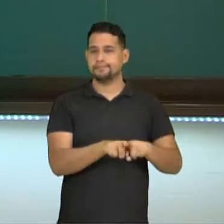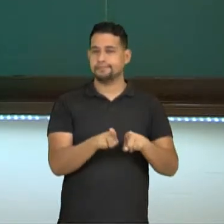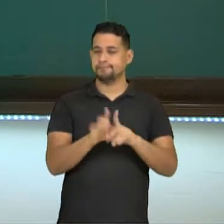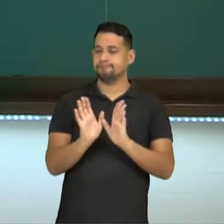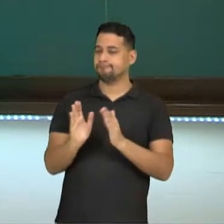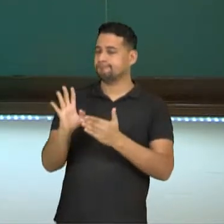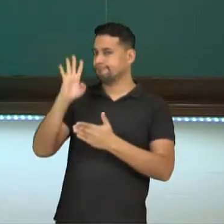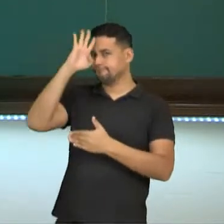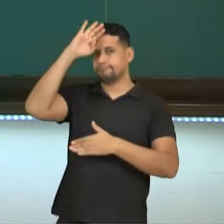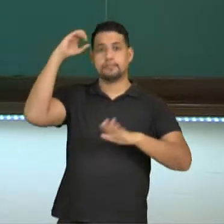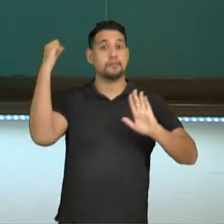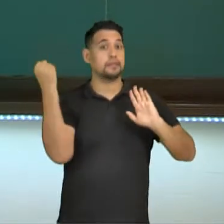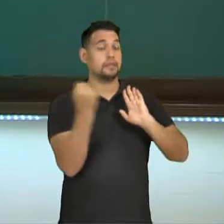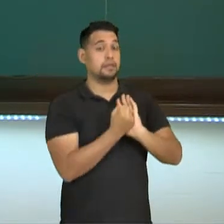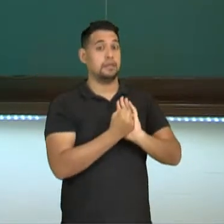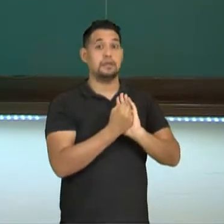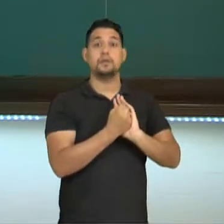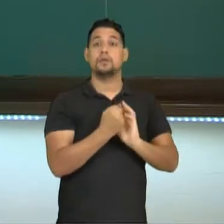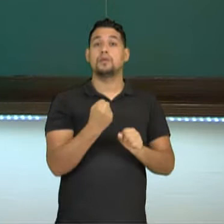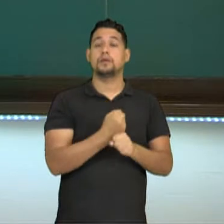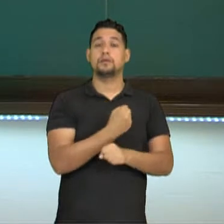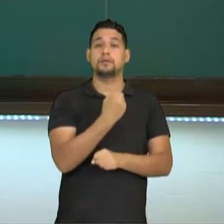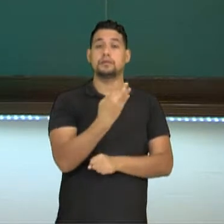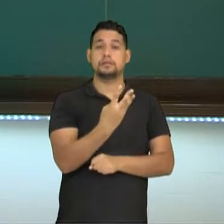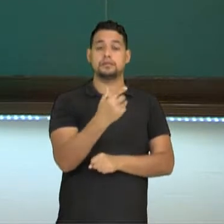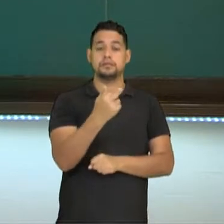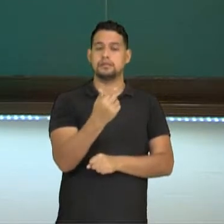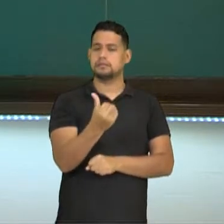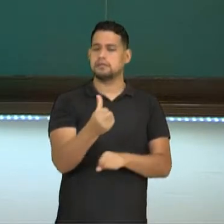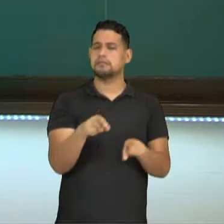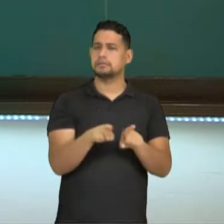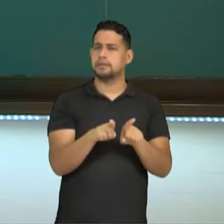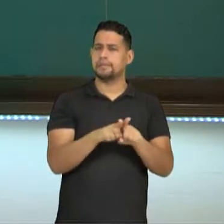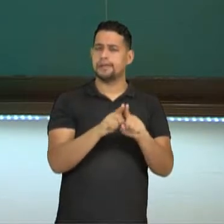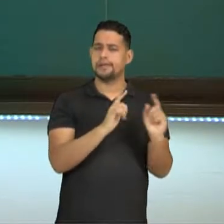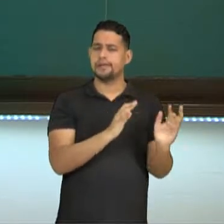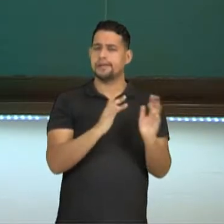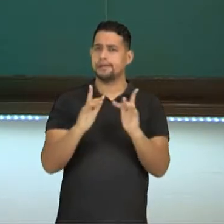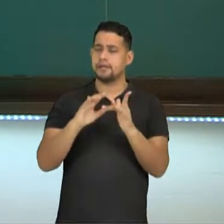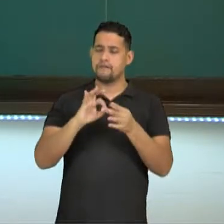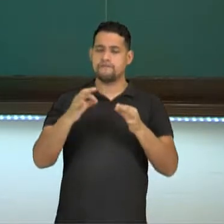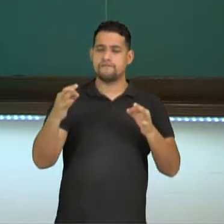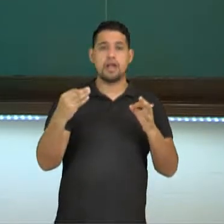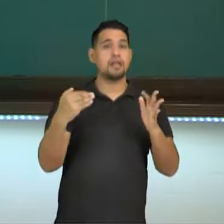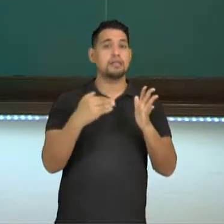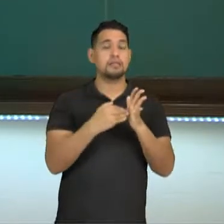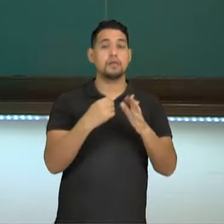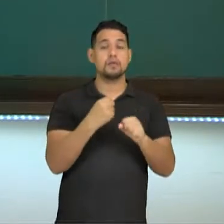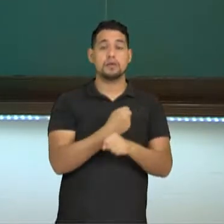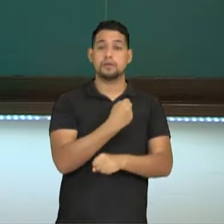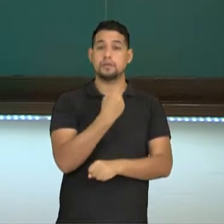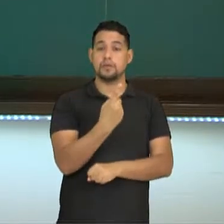né, marcado pelo ano de 476, e esse período se estende até o ano de